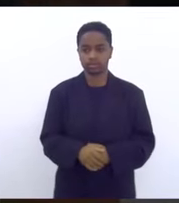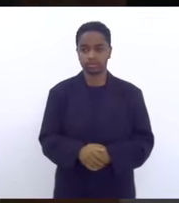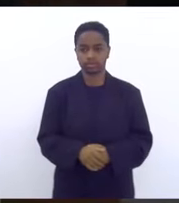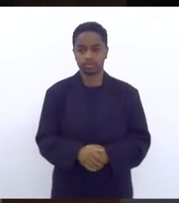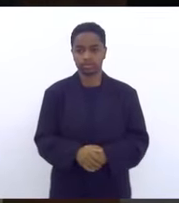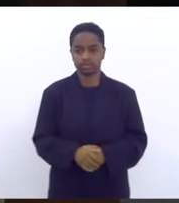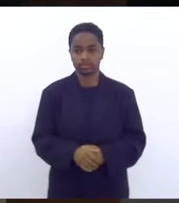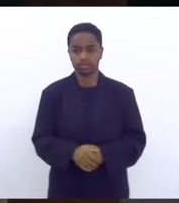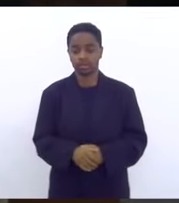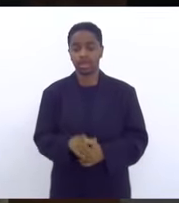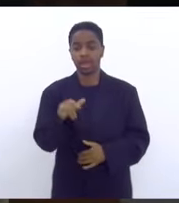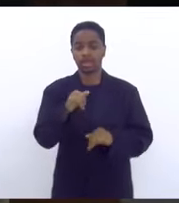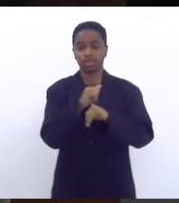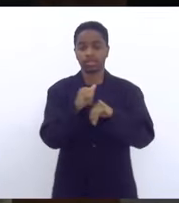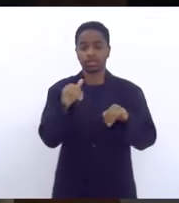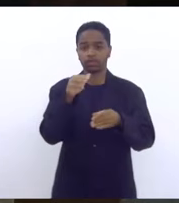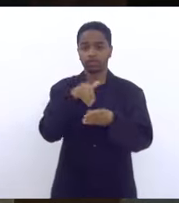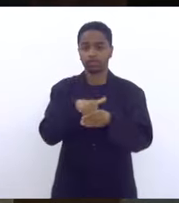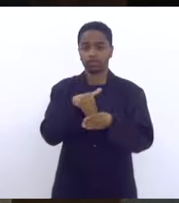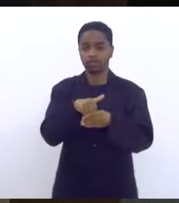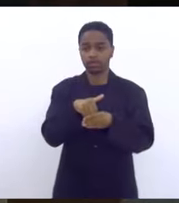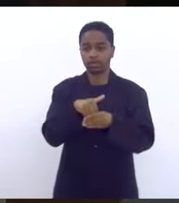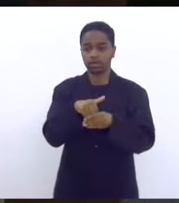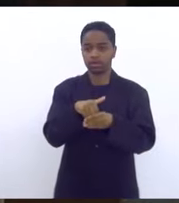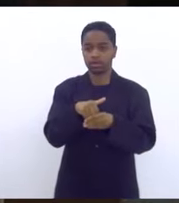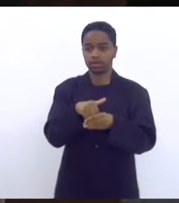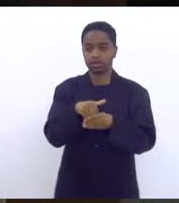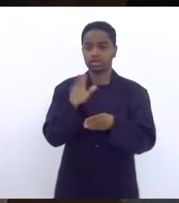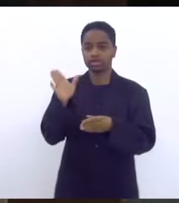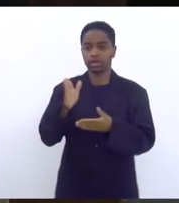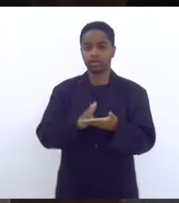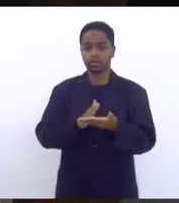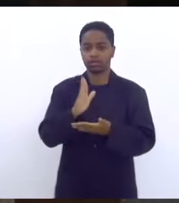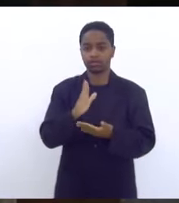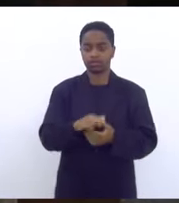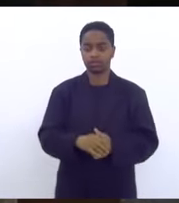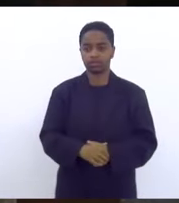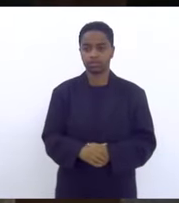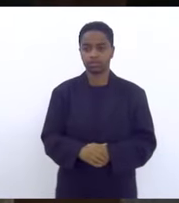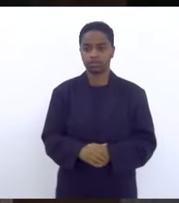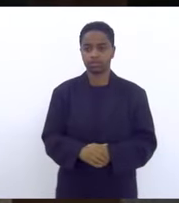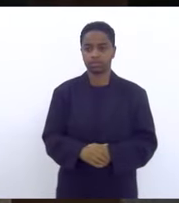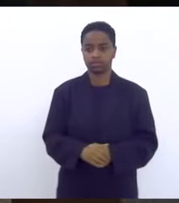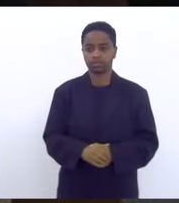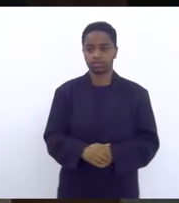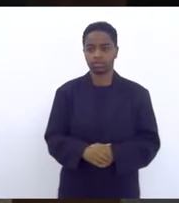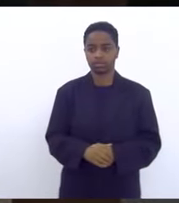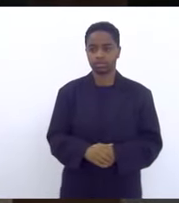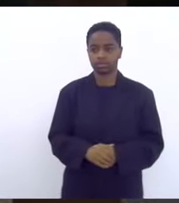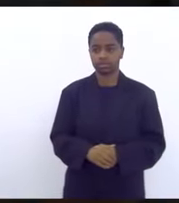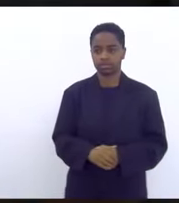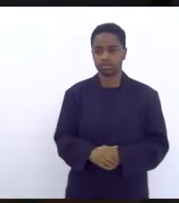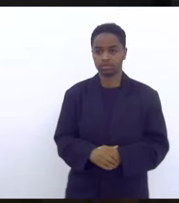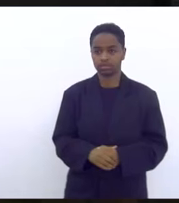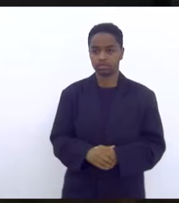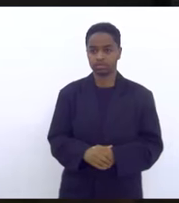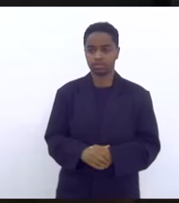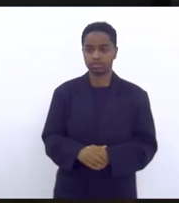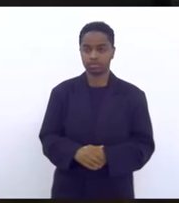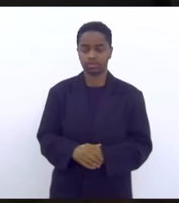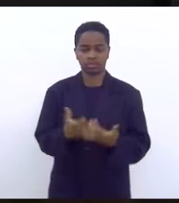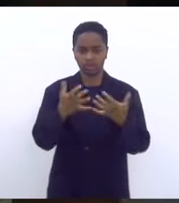Não, mas é declaração de voto. Não, ele já aprovou. Já aprovou. Não era isso que o senhor queria,